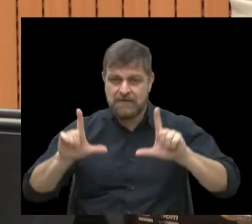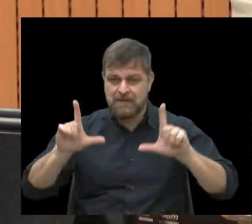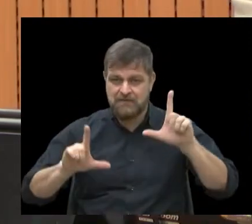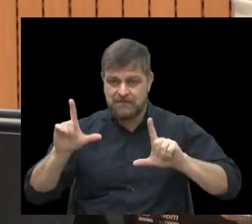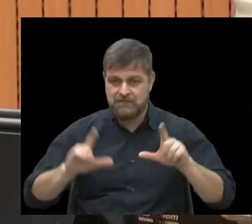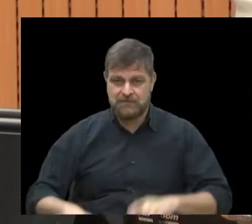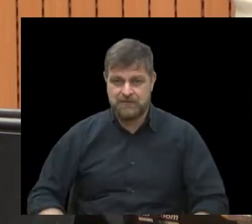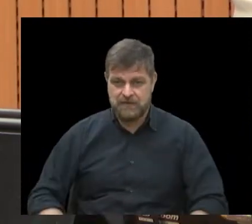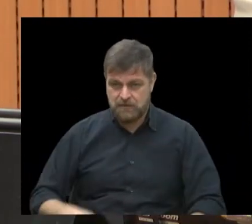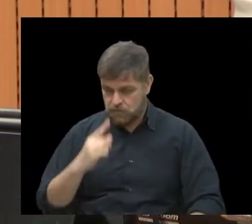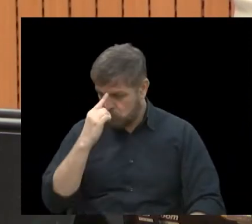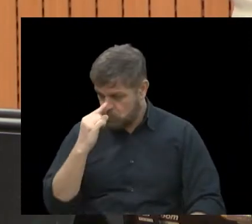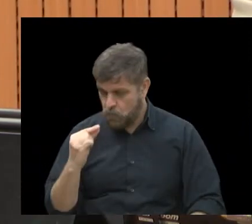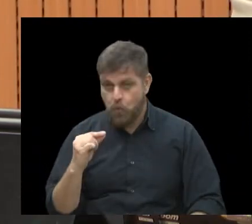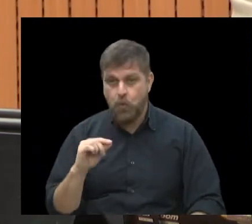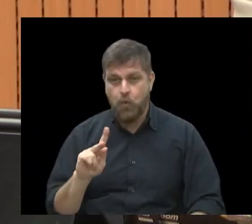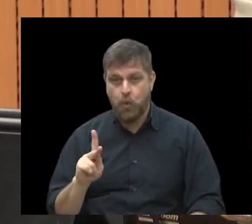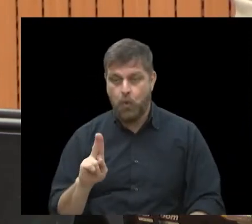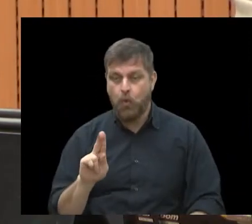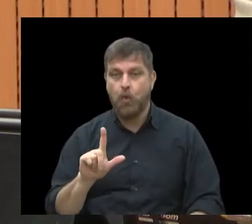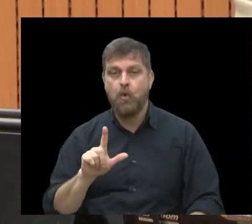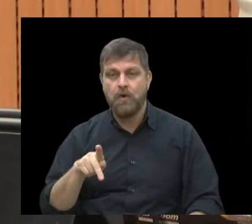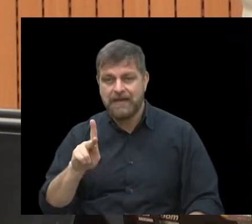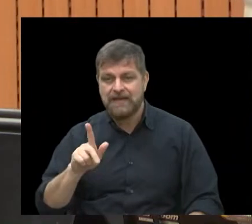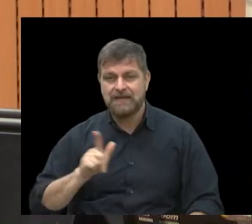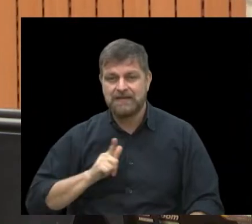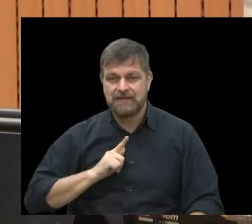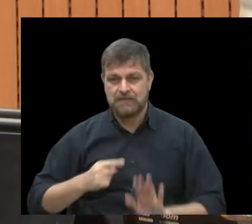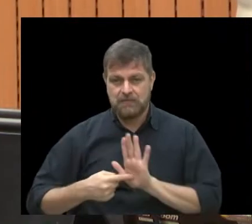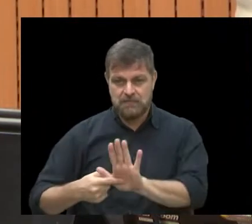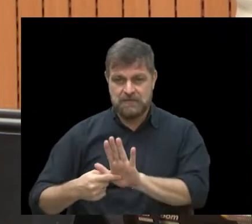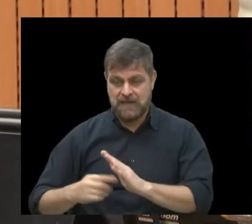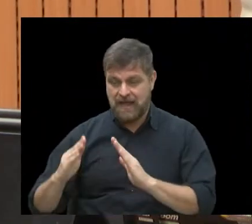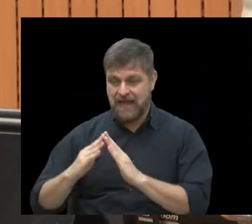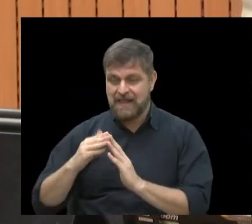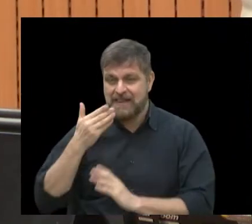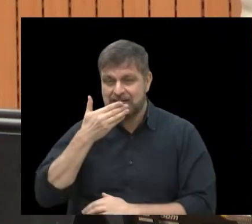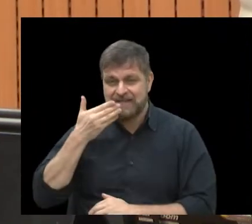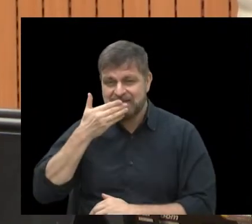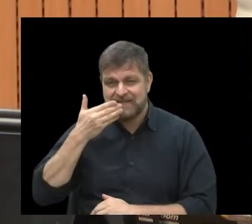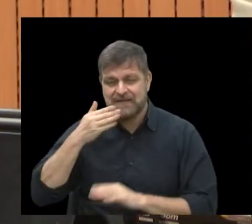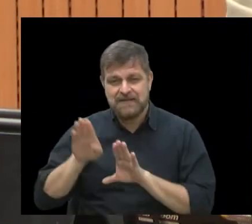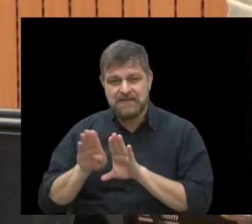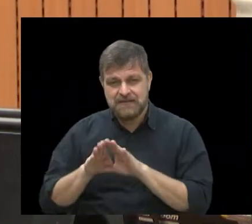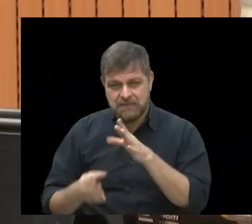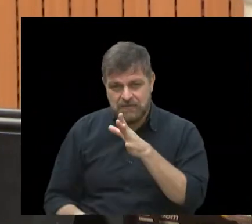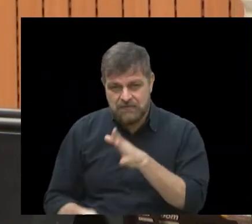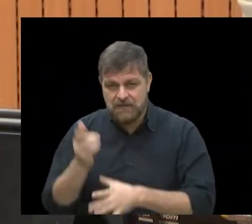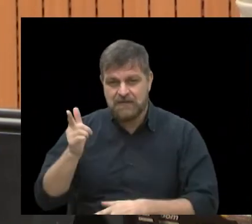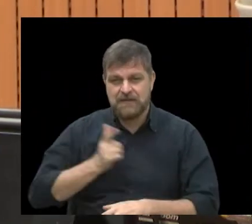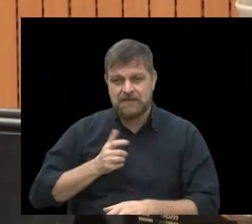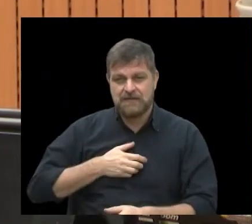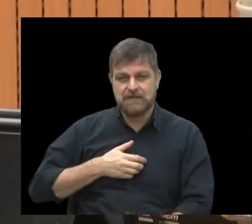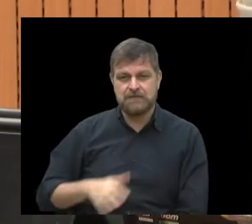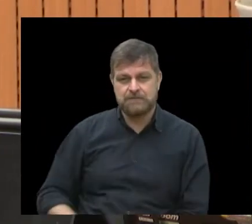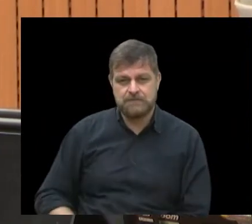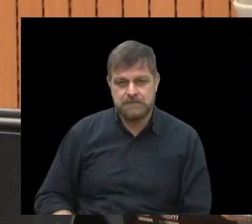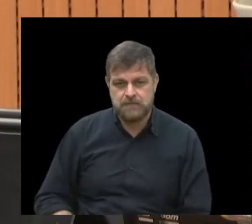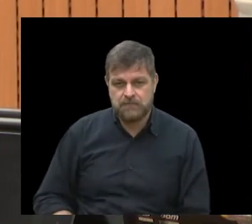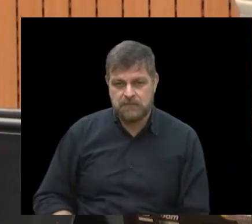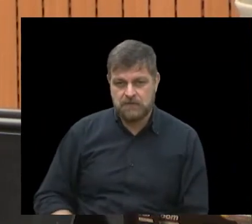do Huck pela apresentação do quadro Lar Docilar, pela implantação de dispositivos